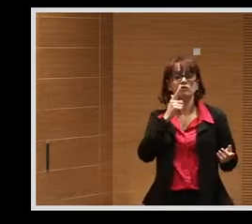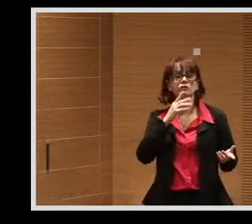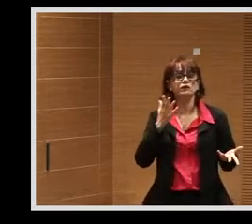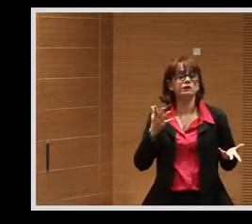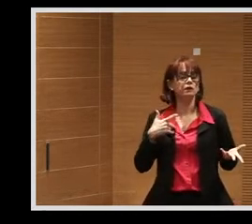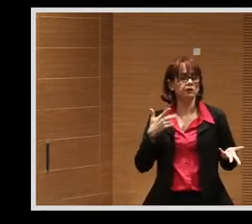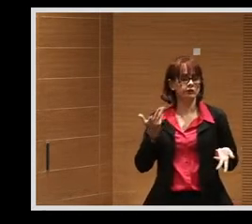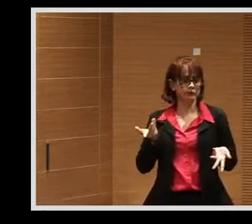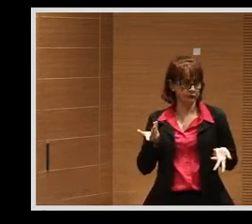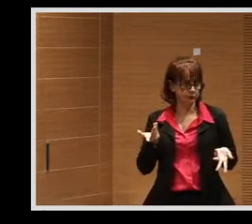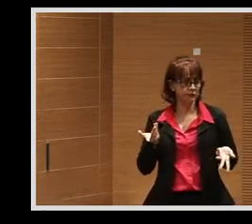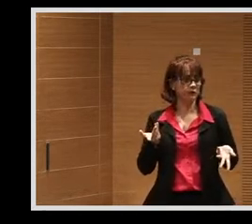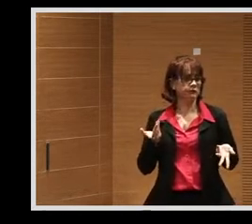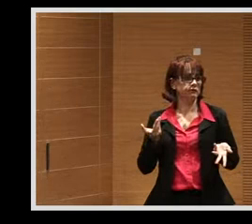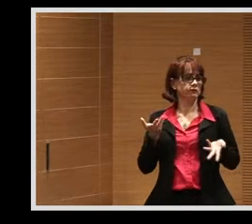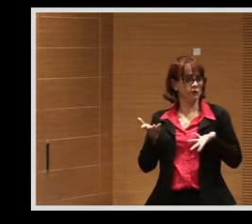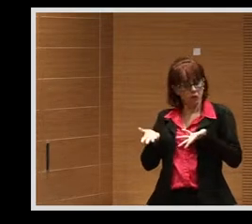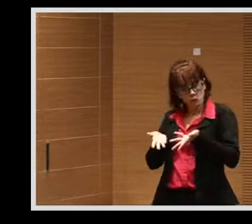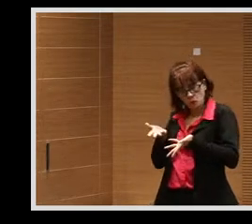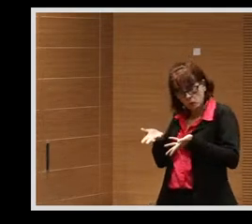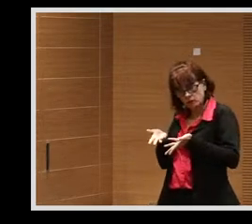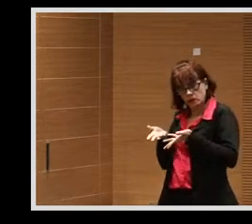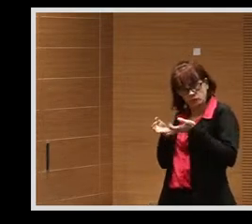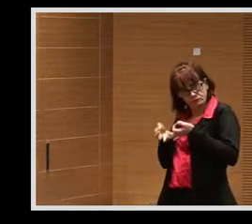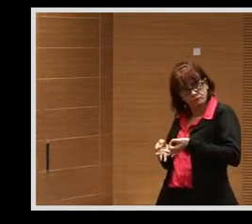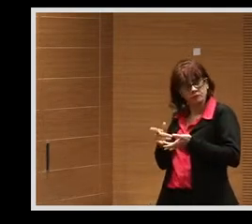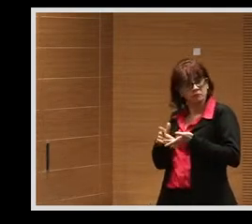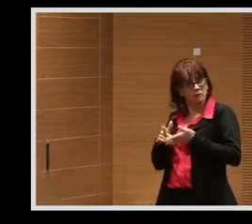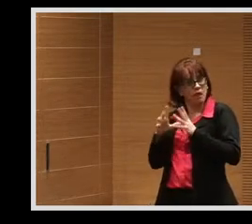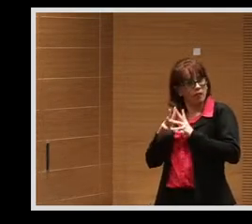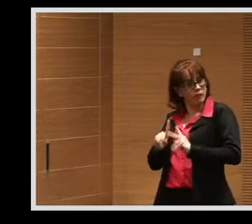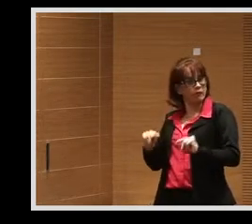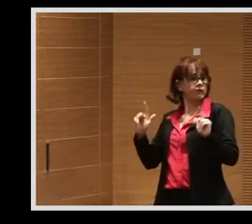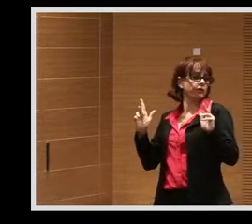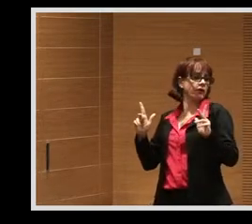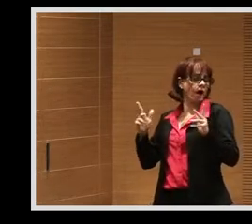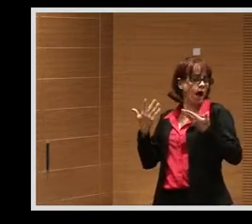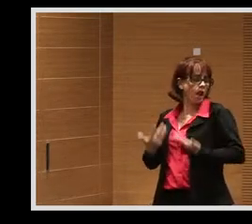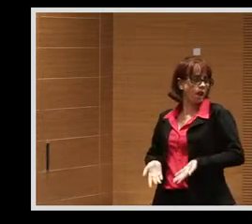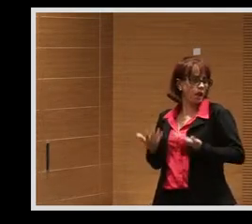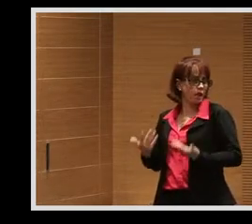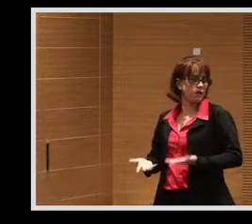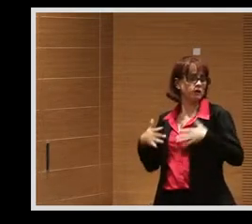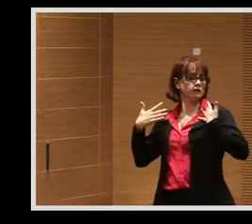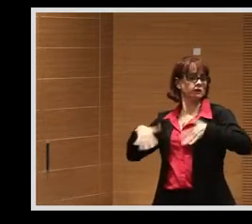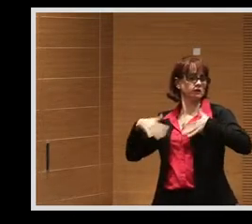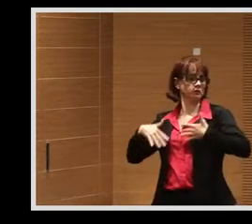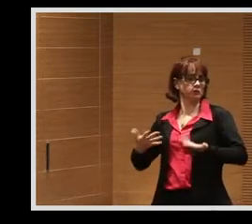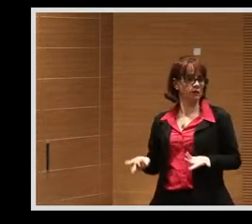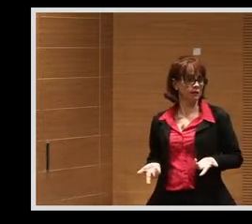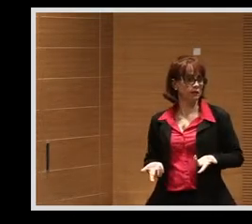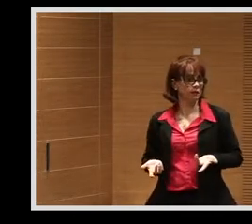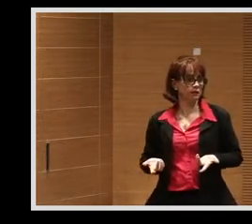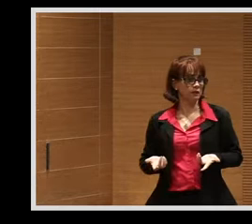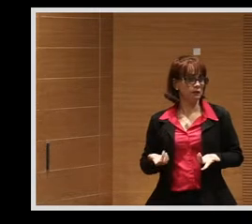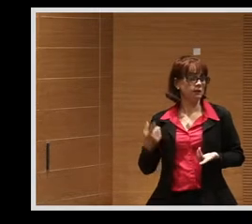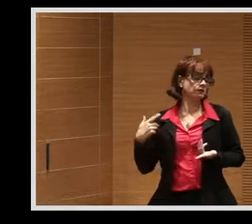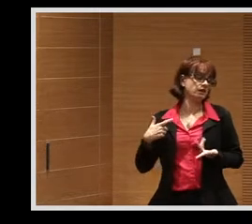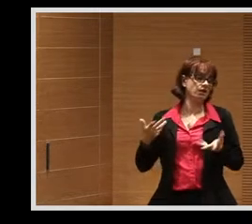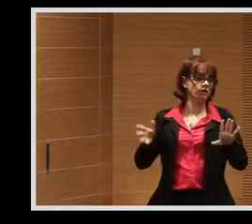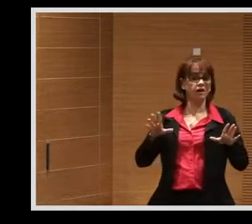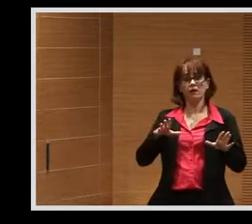cuidado consistente para aliviar o desespero. Pelo contrário, vão capturar os adolescentes nesse circuito de